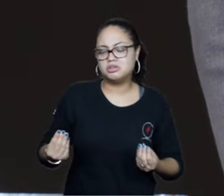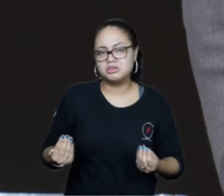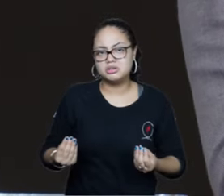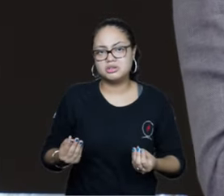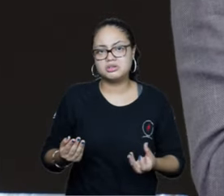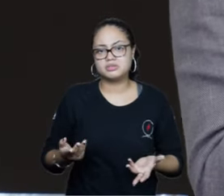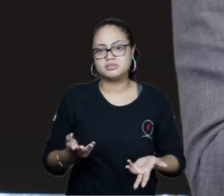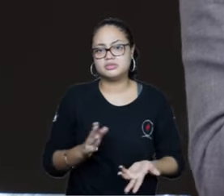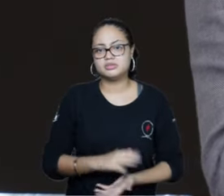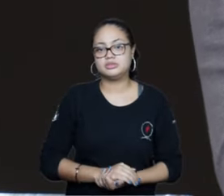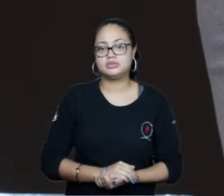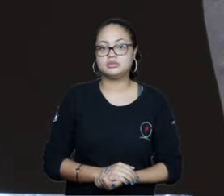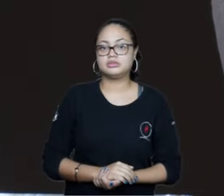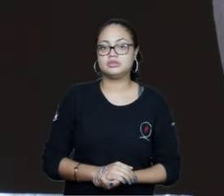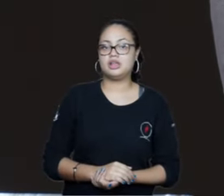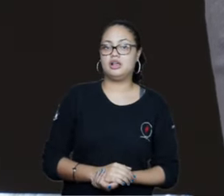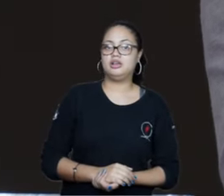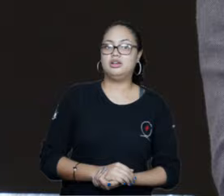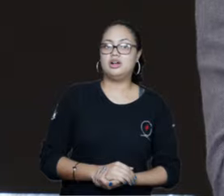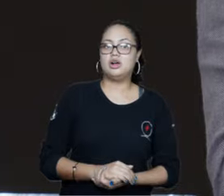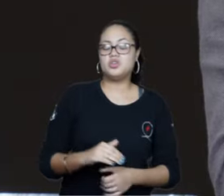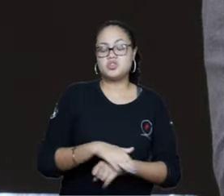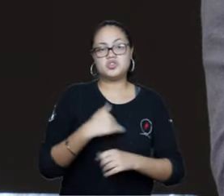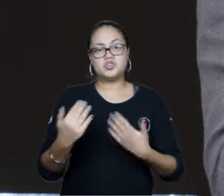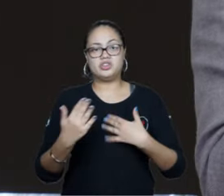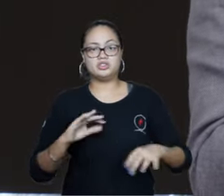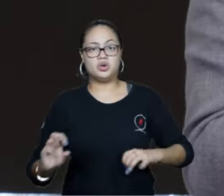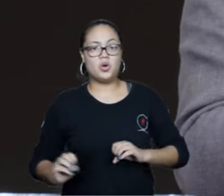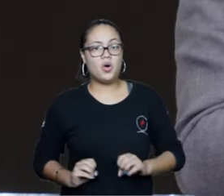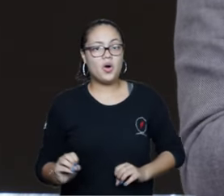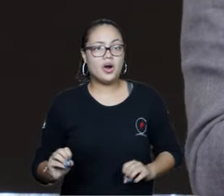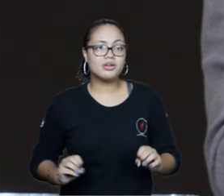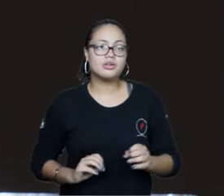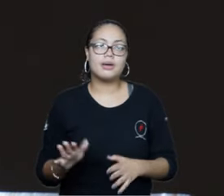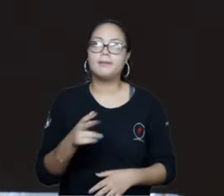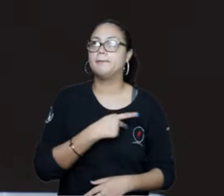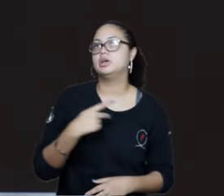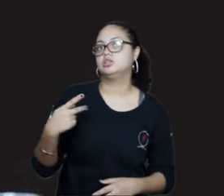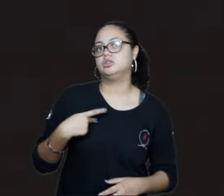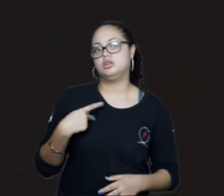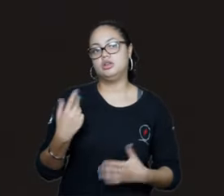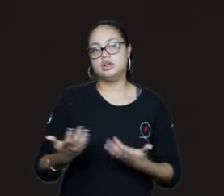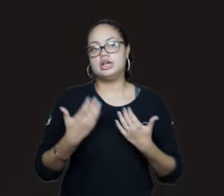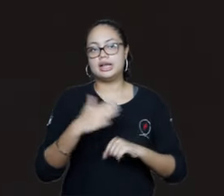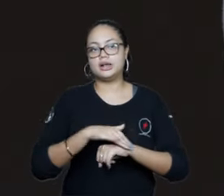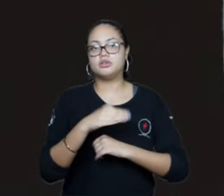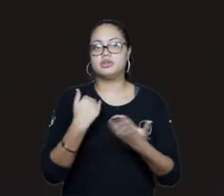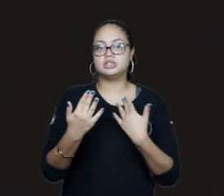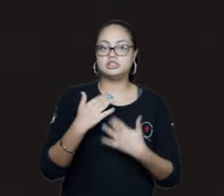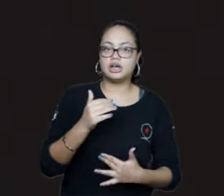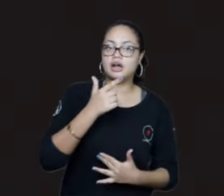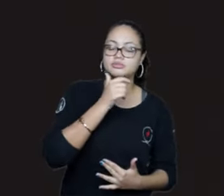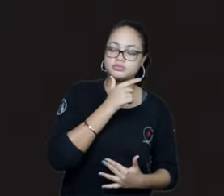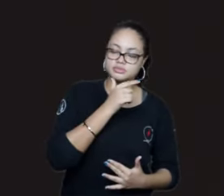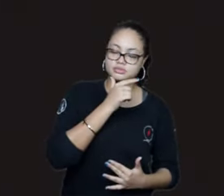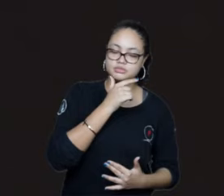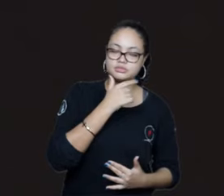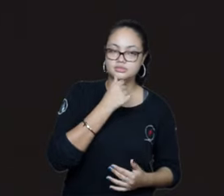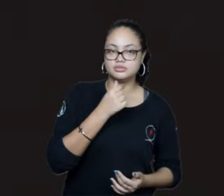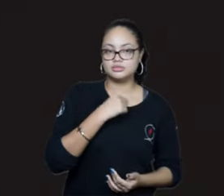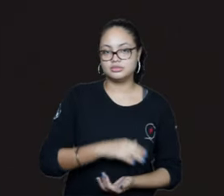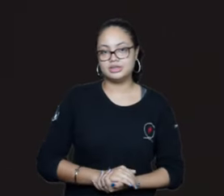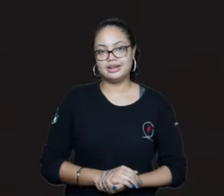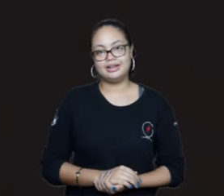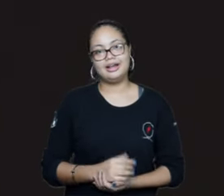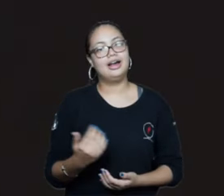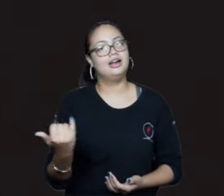um dia chegou um aqui falou com Meu obreiro aqui que é o chefe dos obreiros falou pastor ele quer falar com o senhor tá dizendo que a mulher bate nele não vem falar